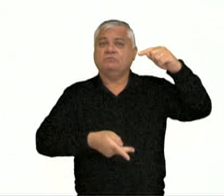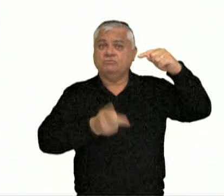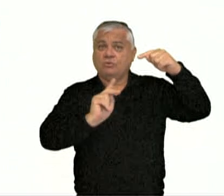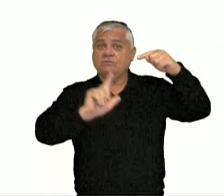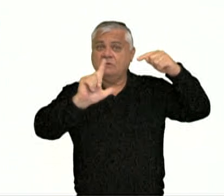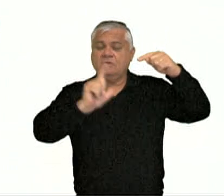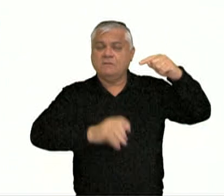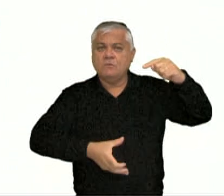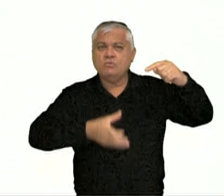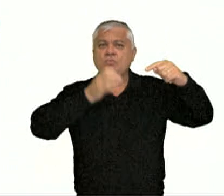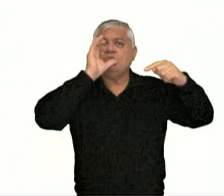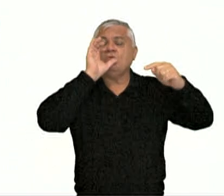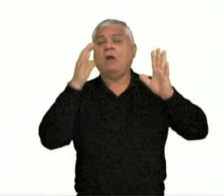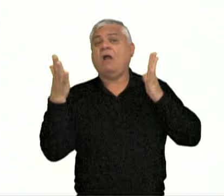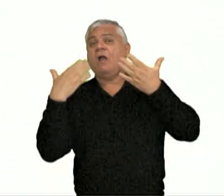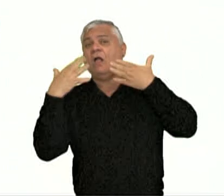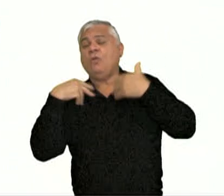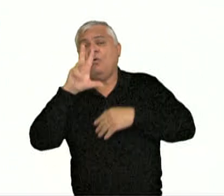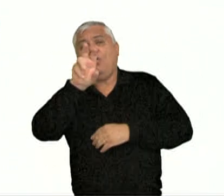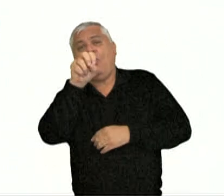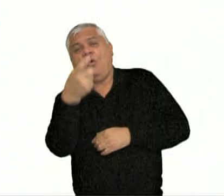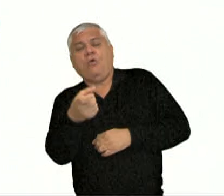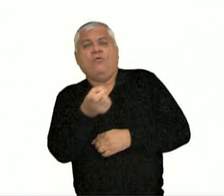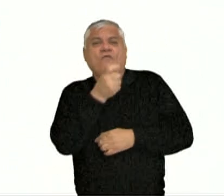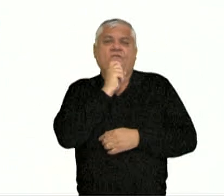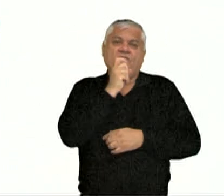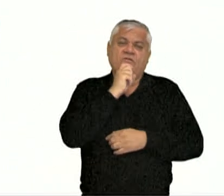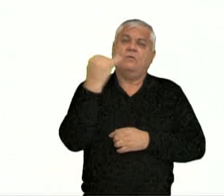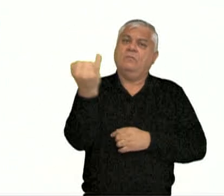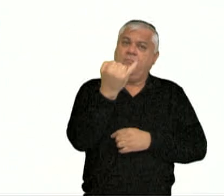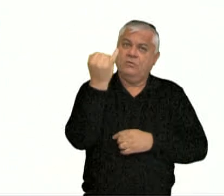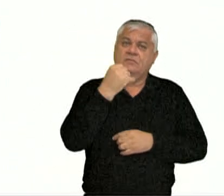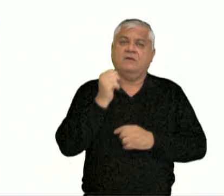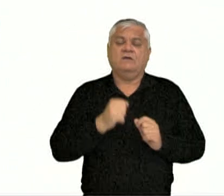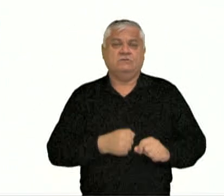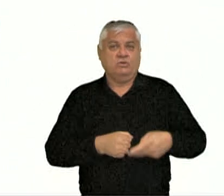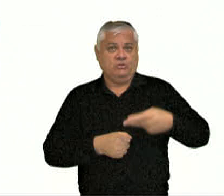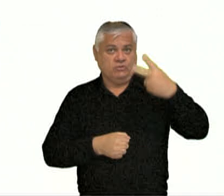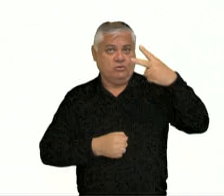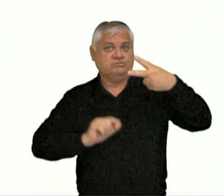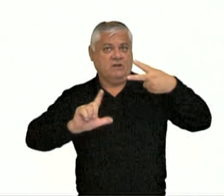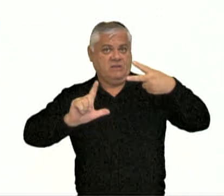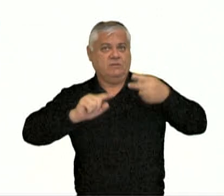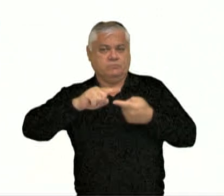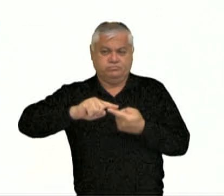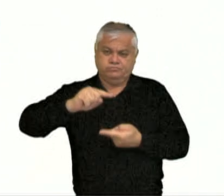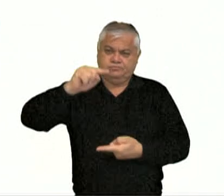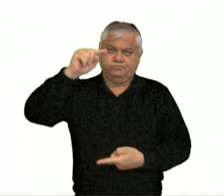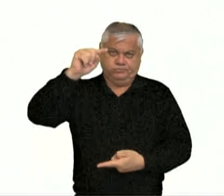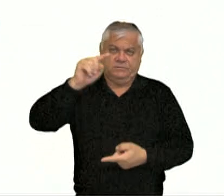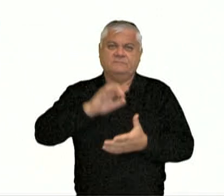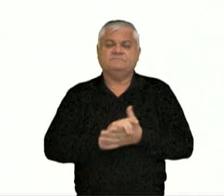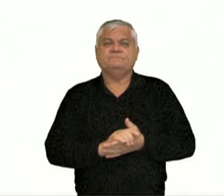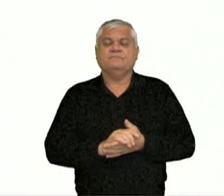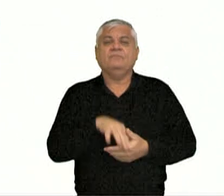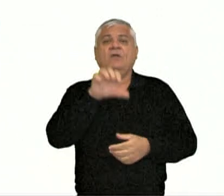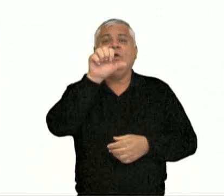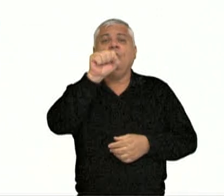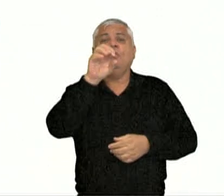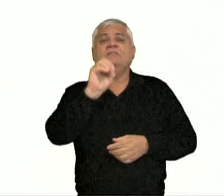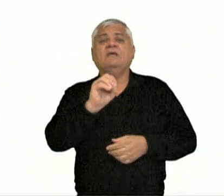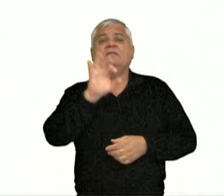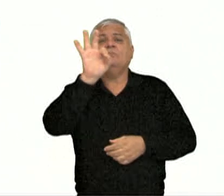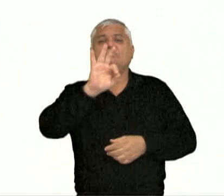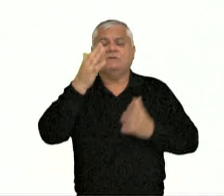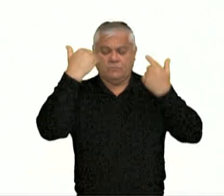calor, mas tem gente que não atinge esses 2 litros de jeito nenhum. Cerca de 80% do corpo é formado